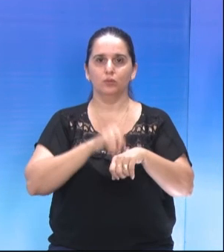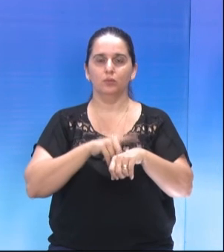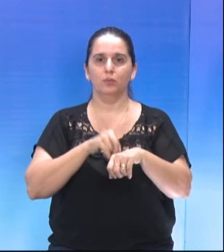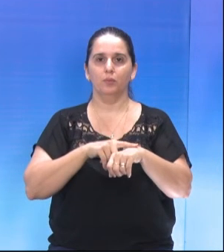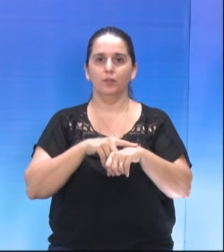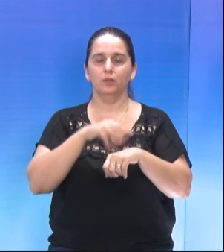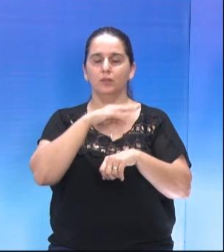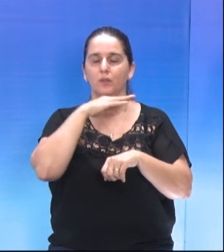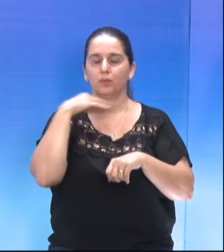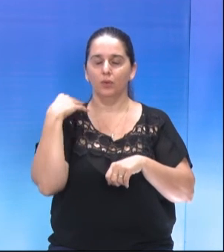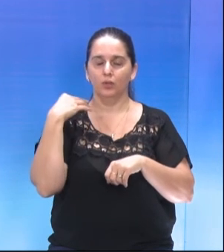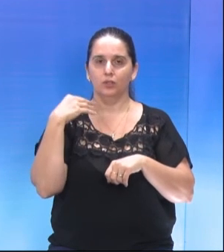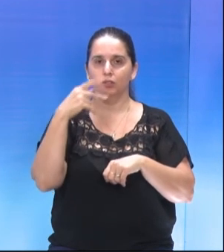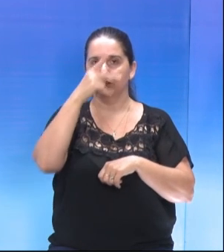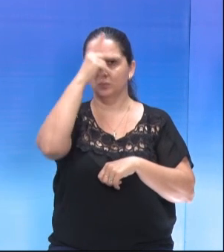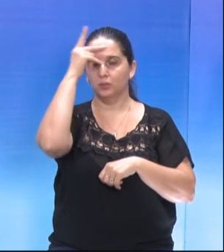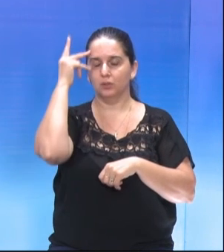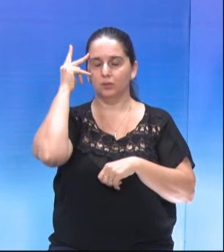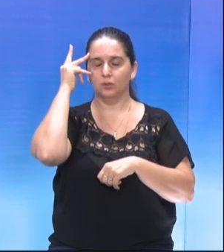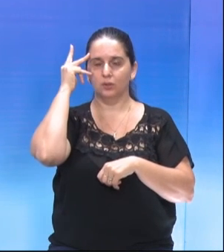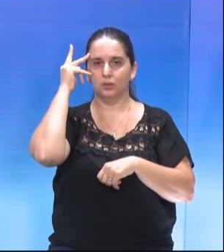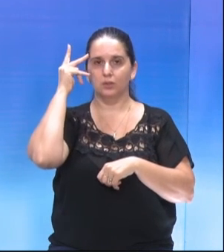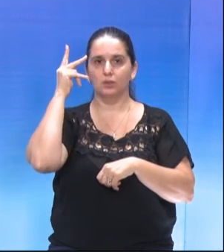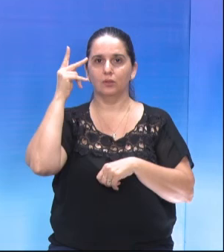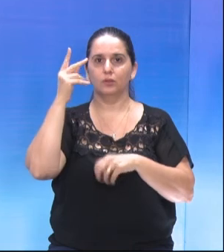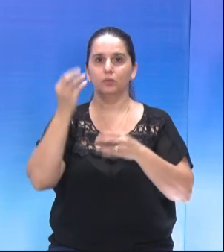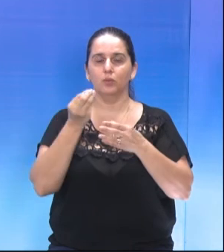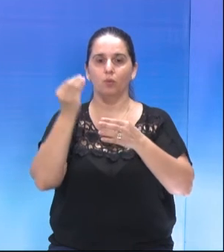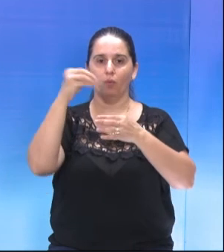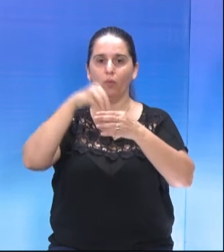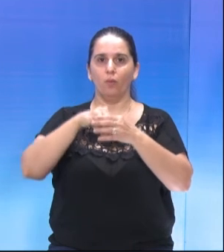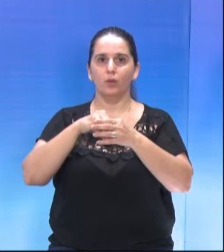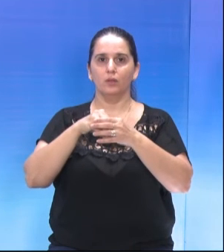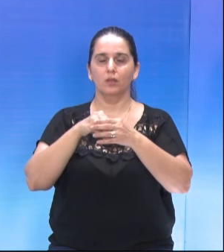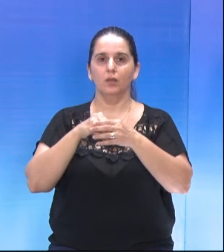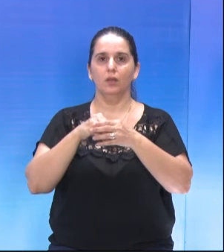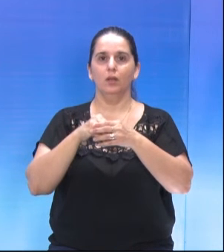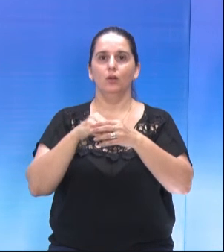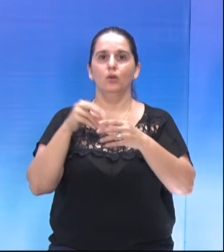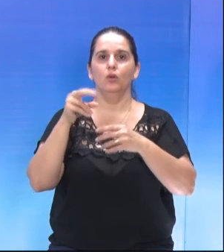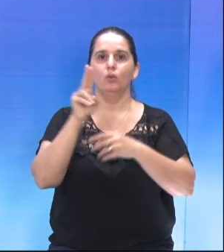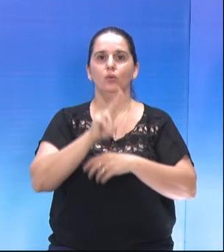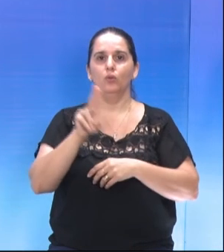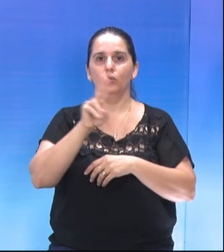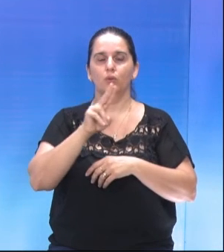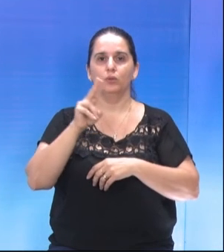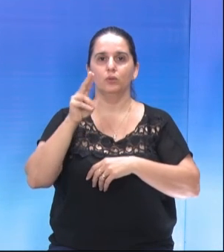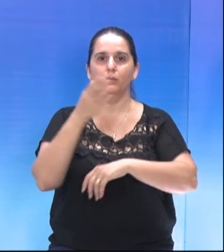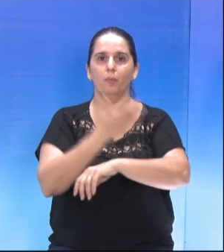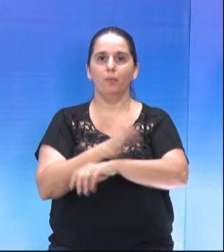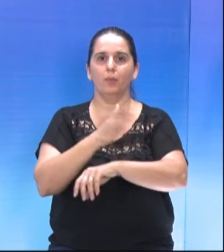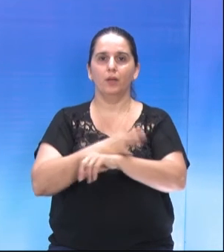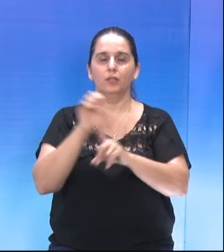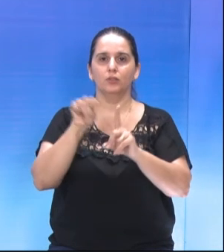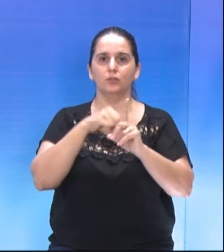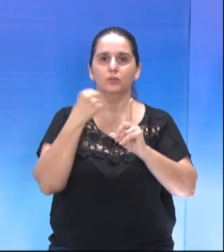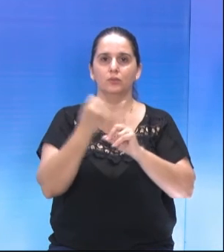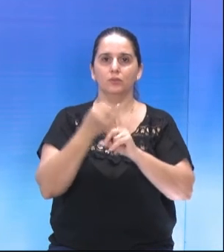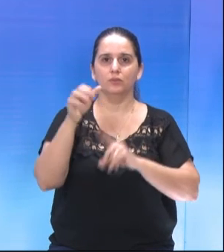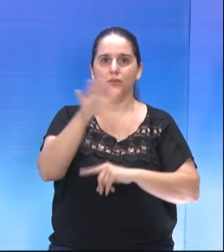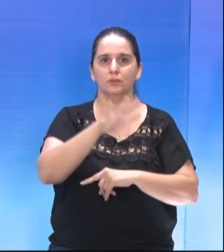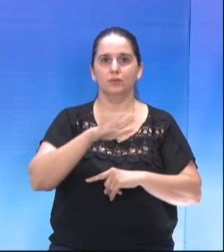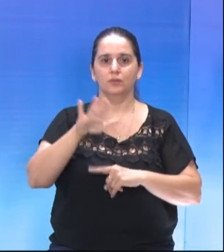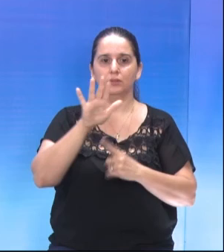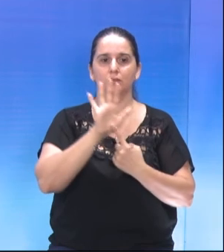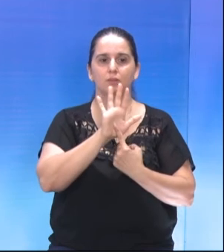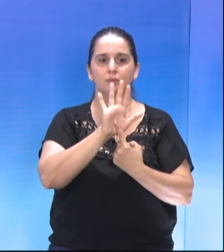função de conter os restos mortais de um ser humano, tendo, portanto, um objetivo prático da sociedade em que foi